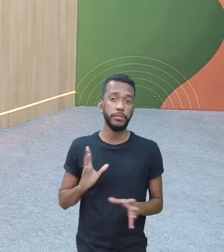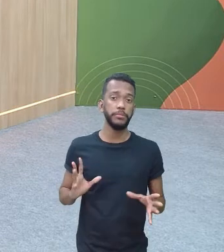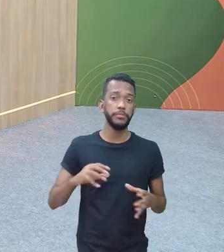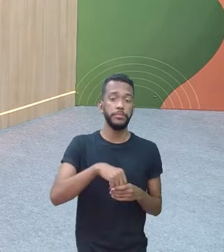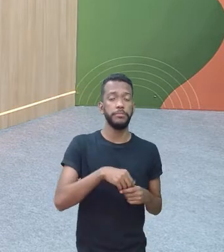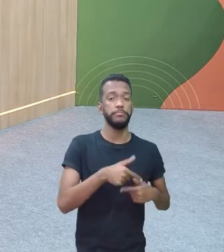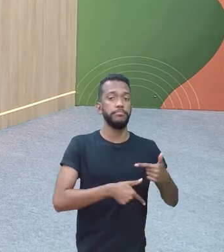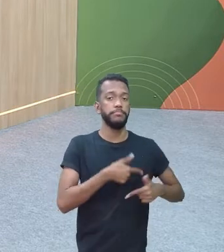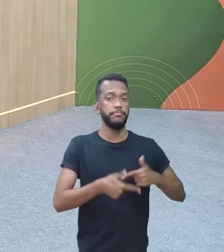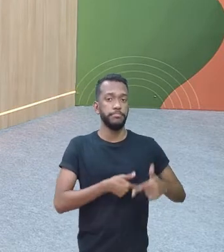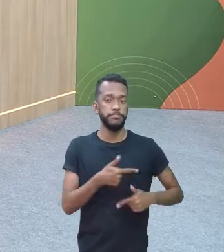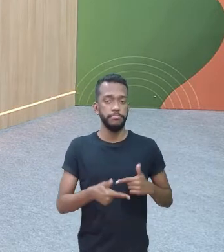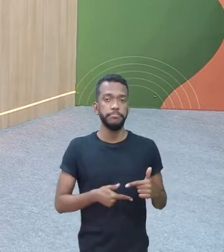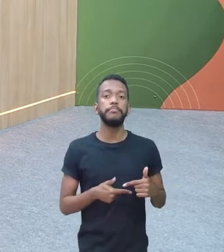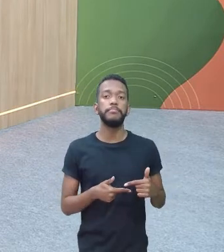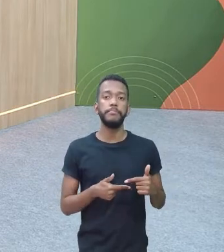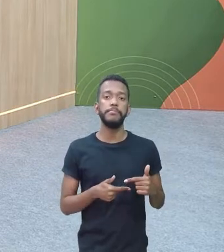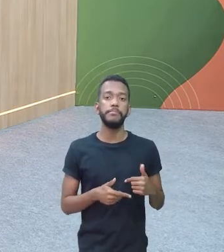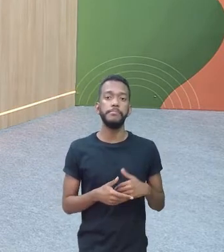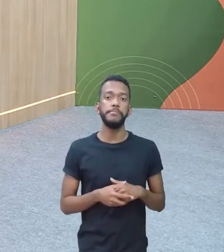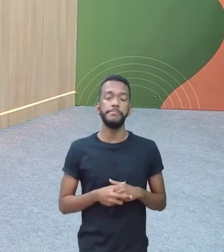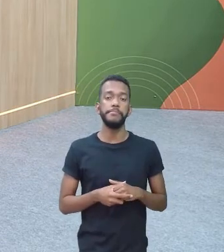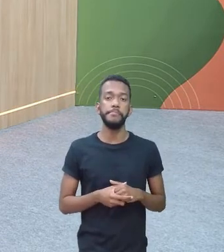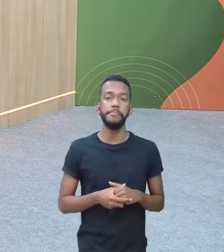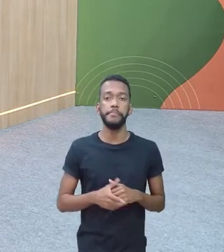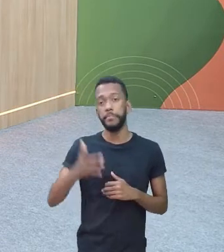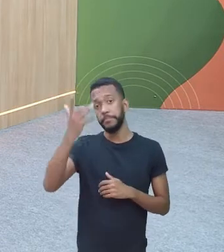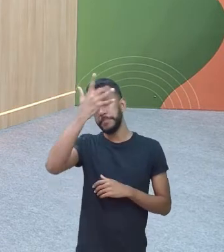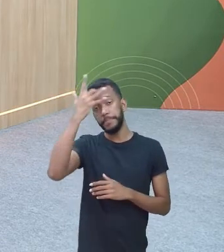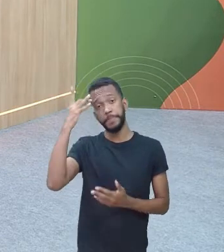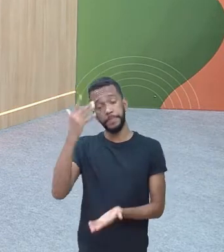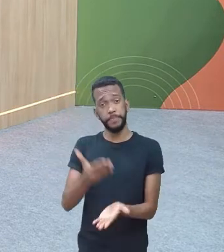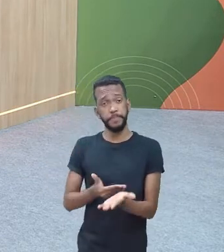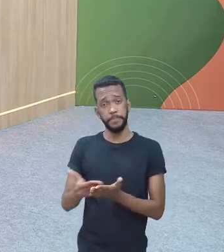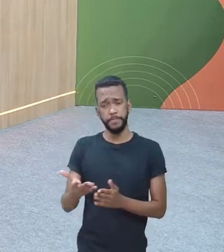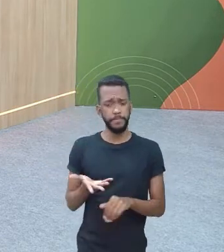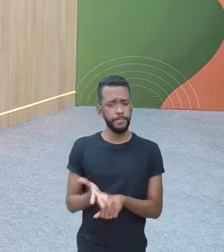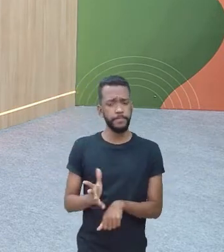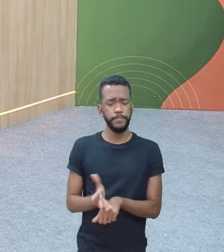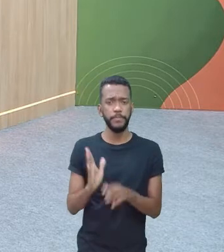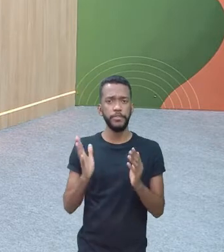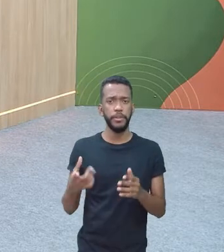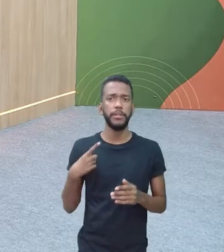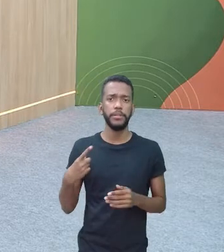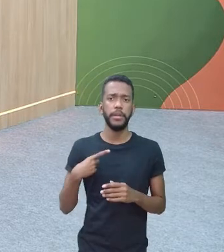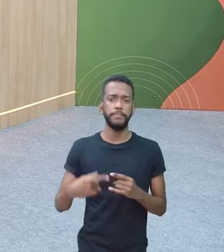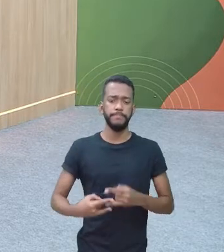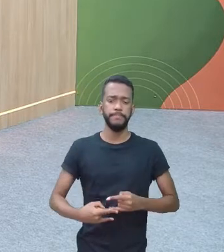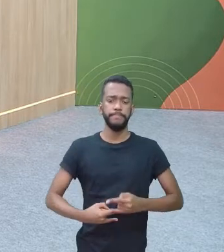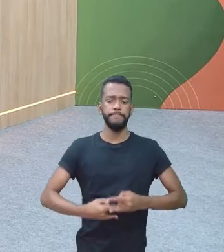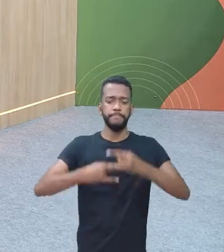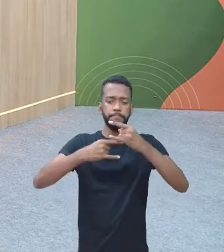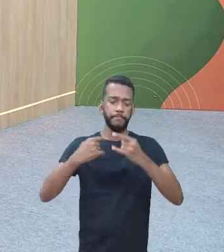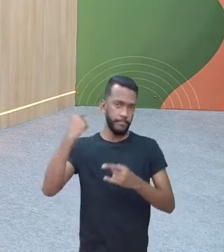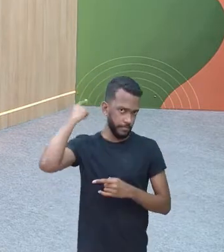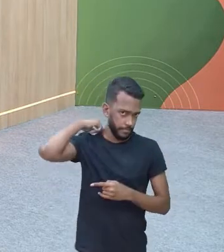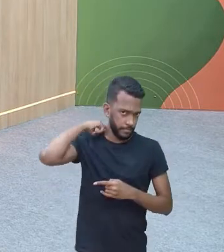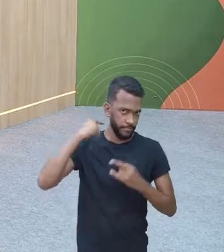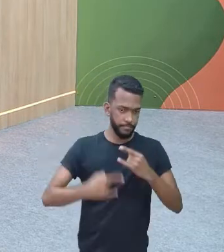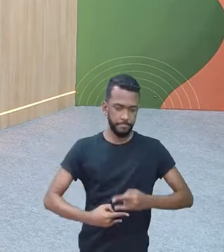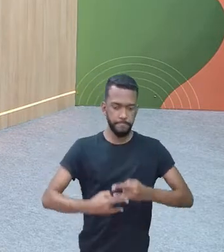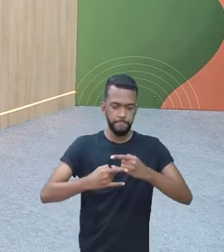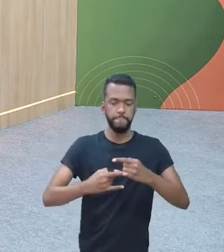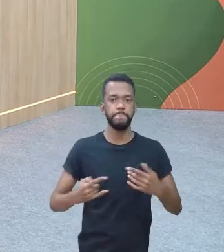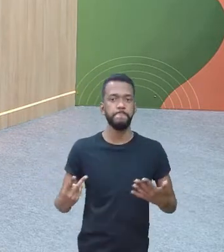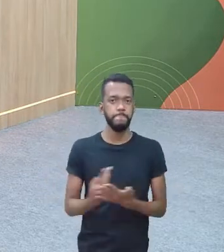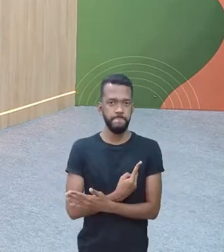uma reabilitação, né? As pessoas que começaram a praticar, elas tinham lesão medular, né? Lesão na medula, para quem não sabe, é